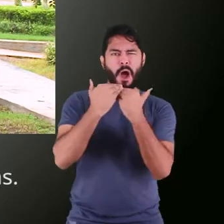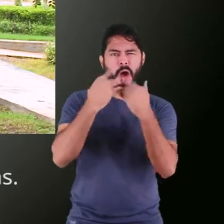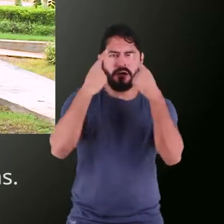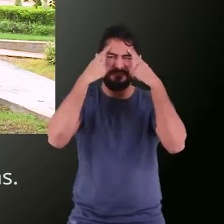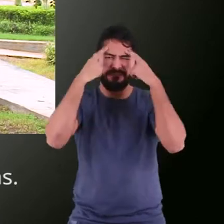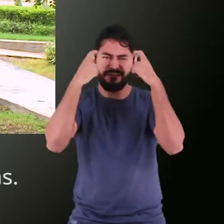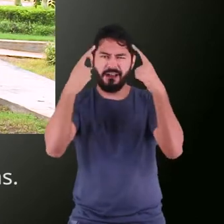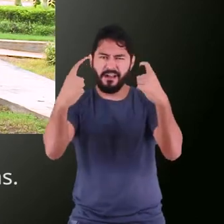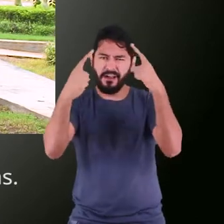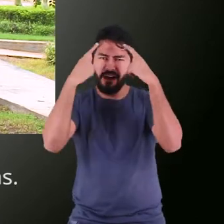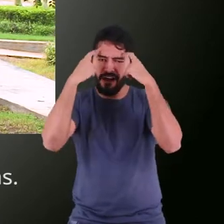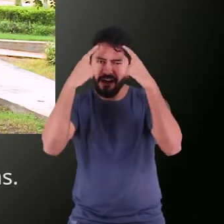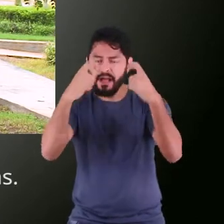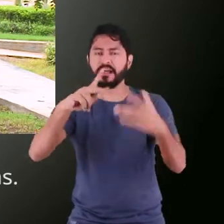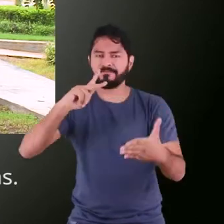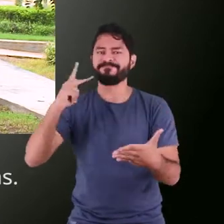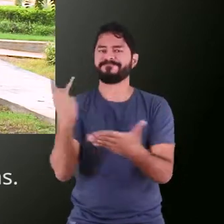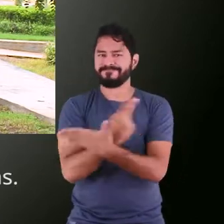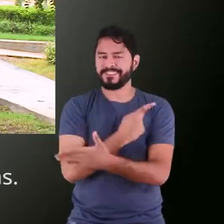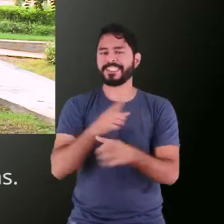mundo é muitas vezes